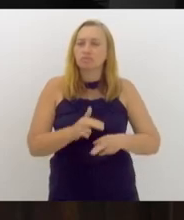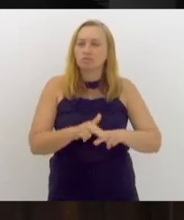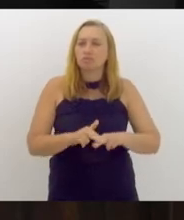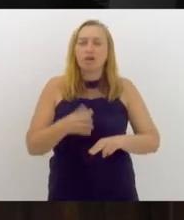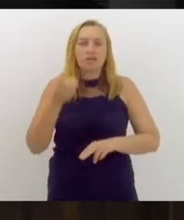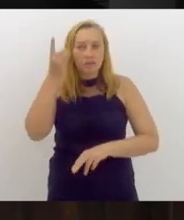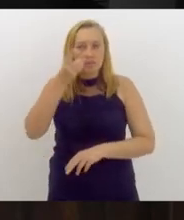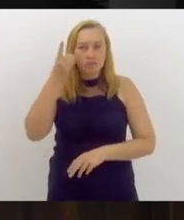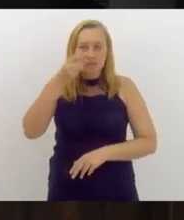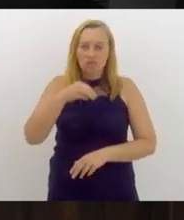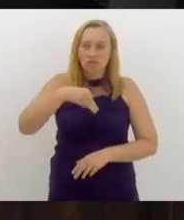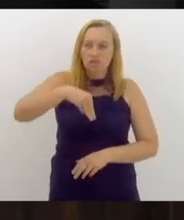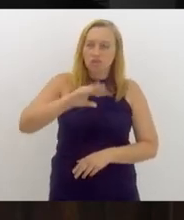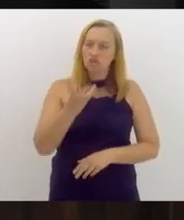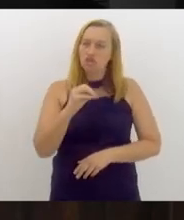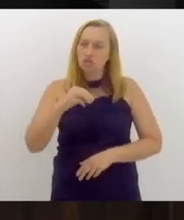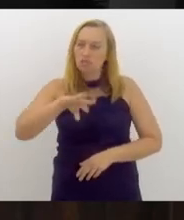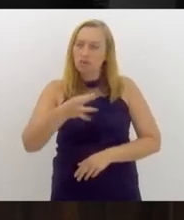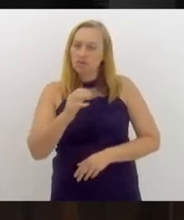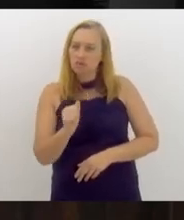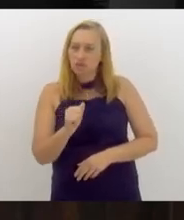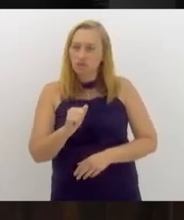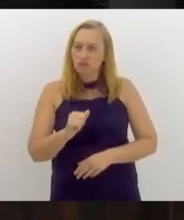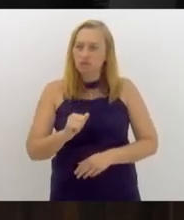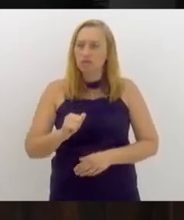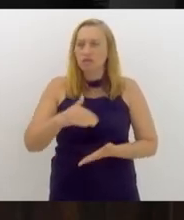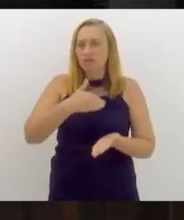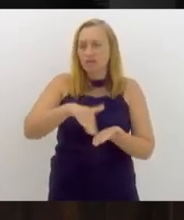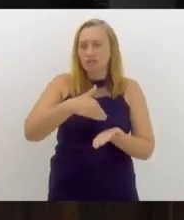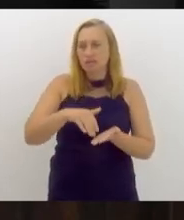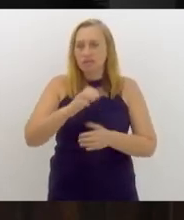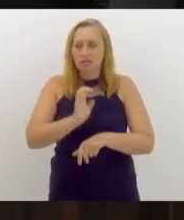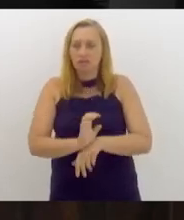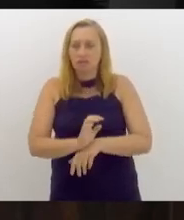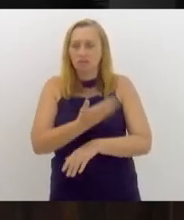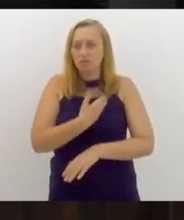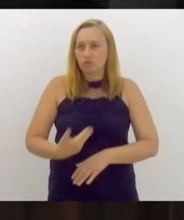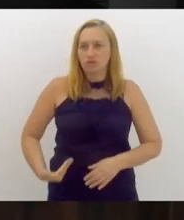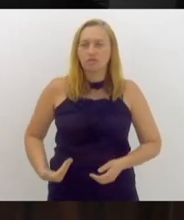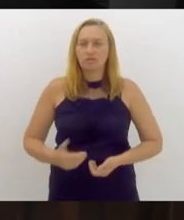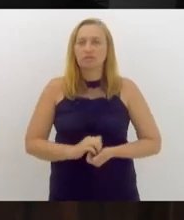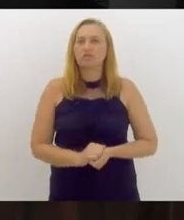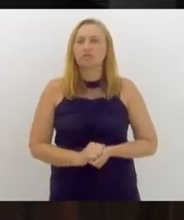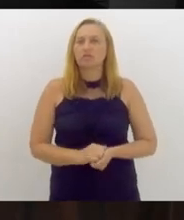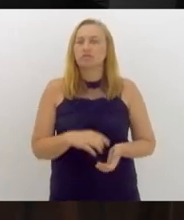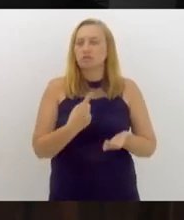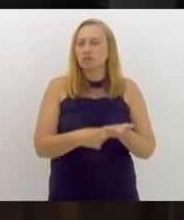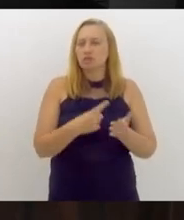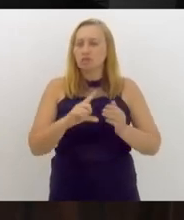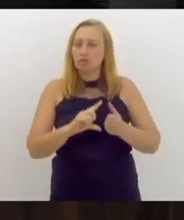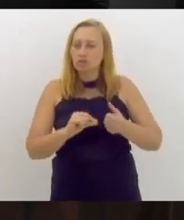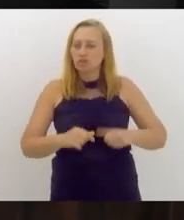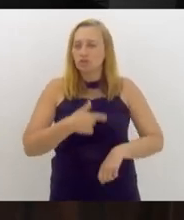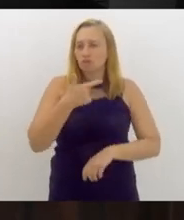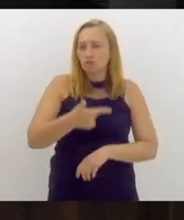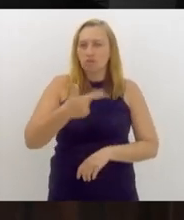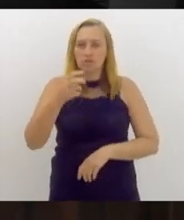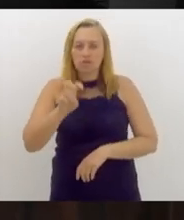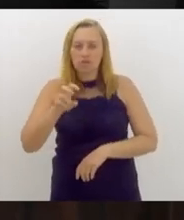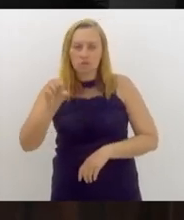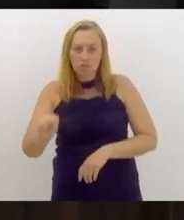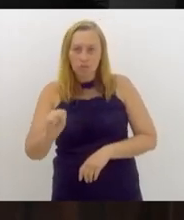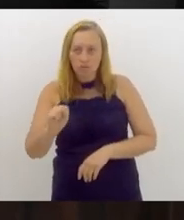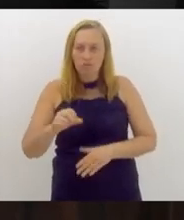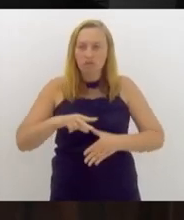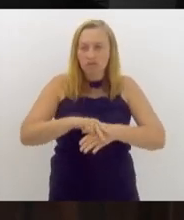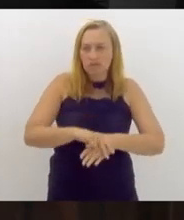deputado Chico Machado, investido no cargo de secretário estadual de governo. De acordo com o artigo 258, inciso 2º,